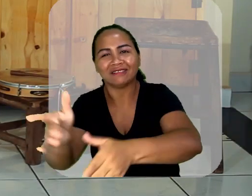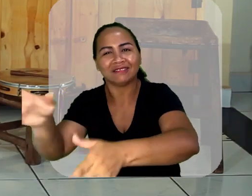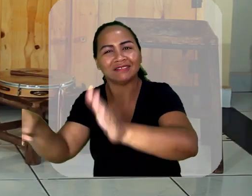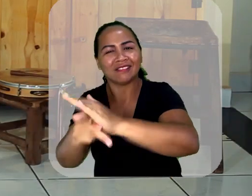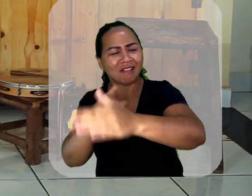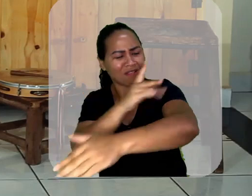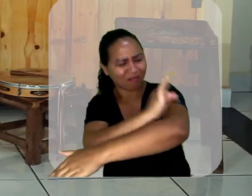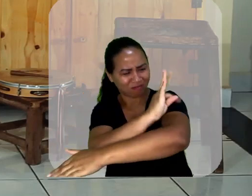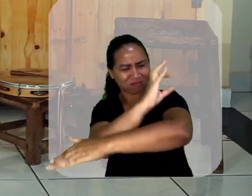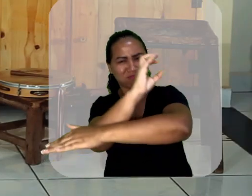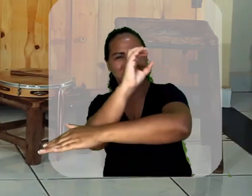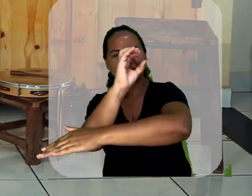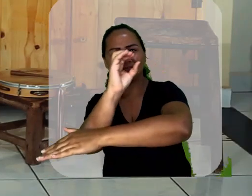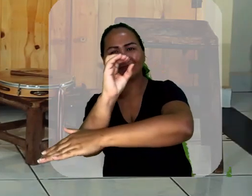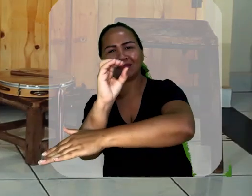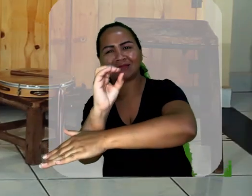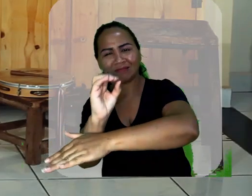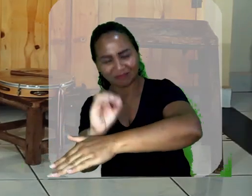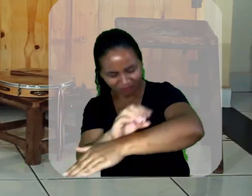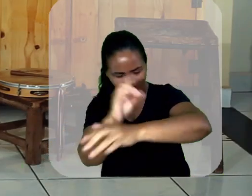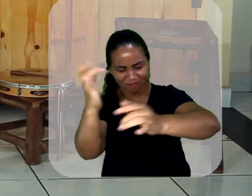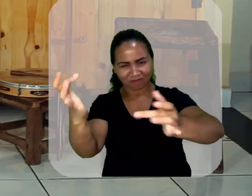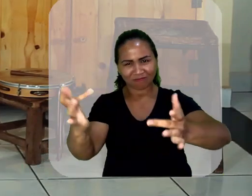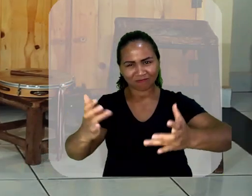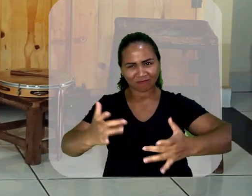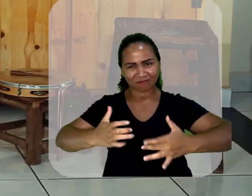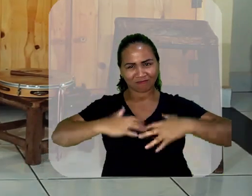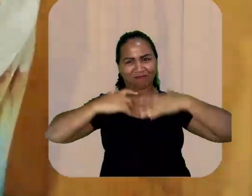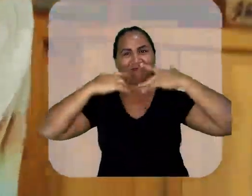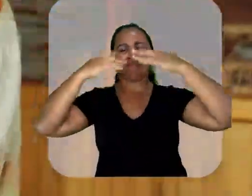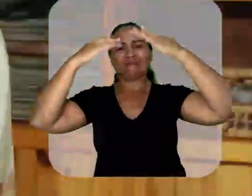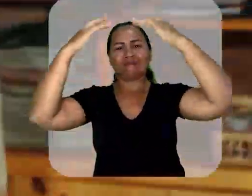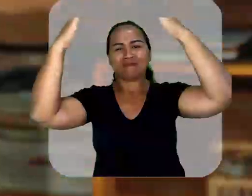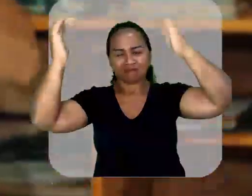Tocantins, toca essa água,